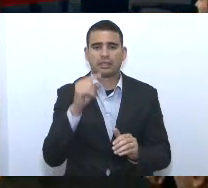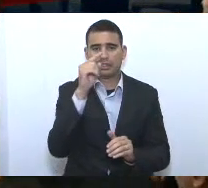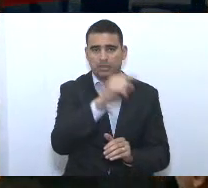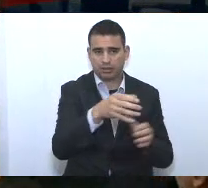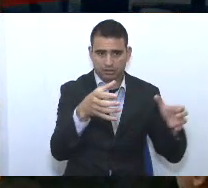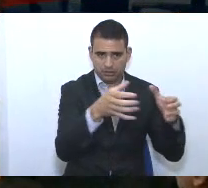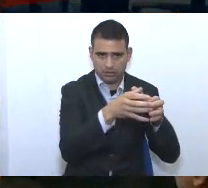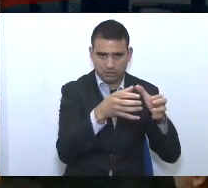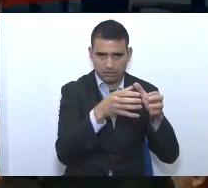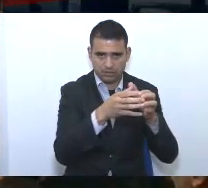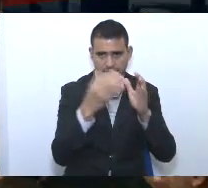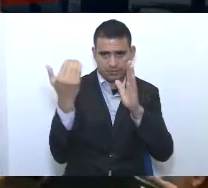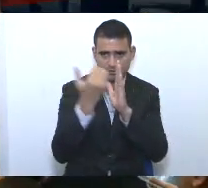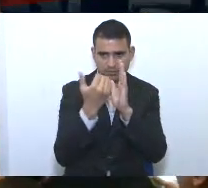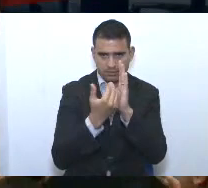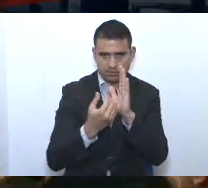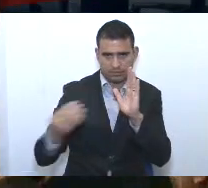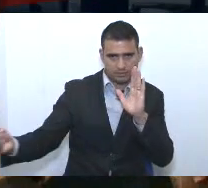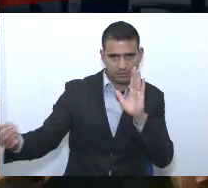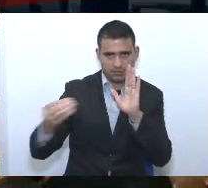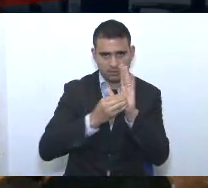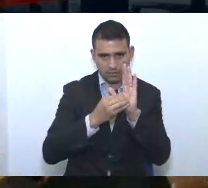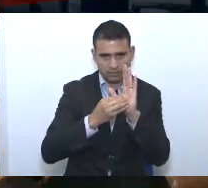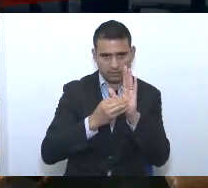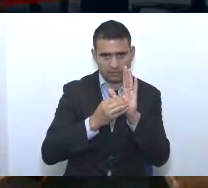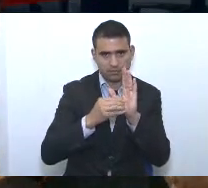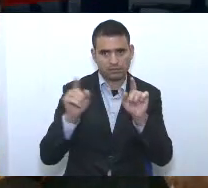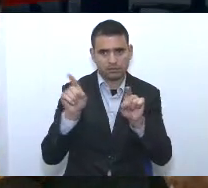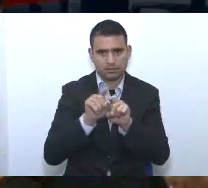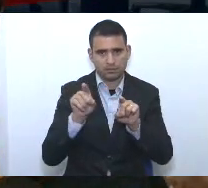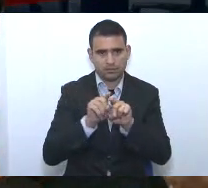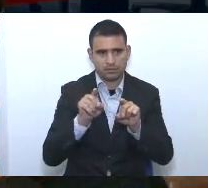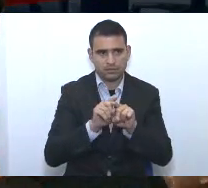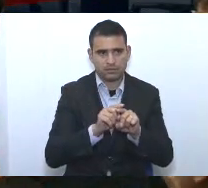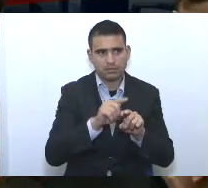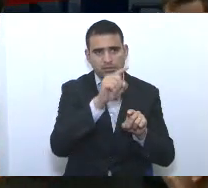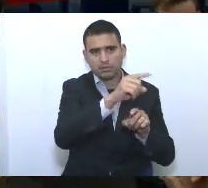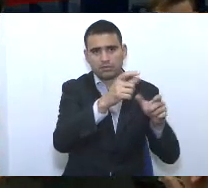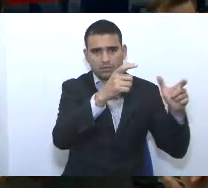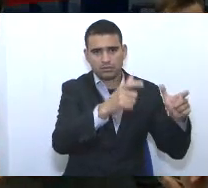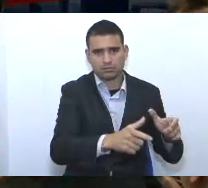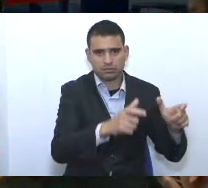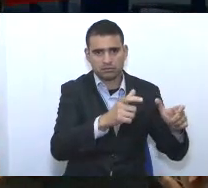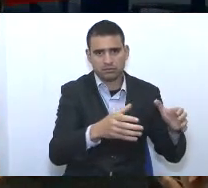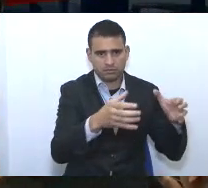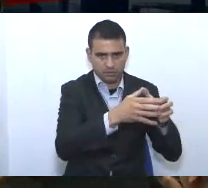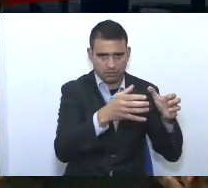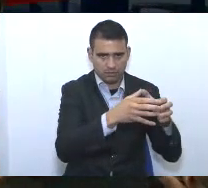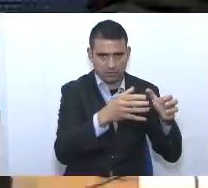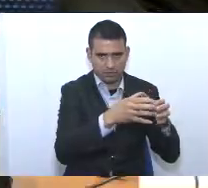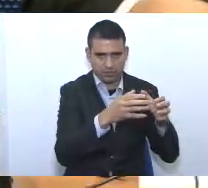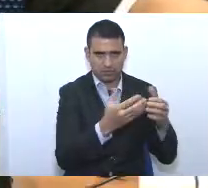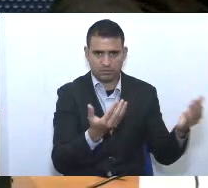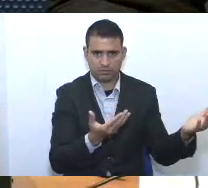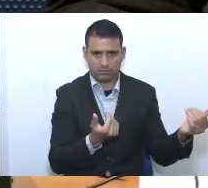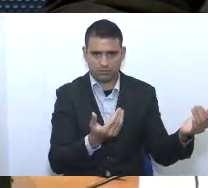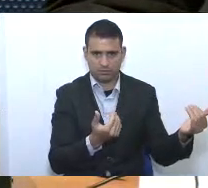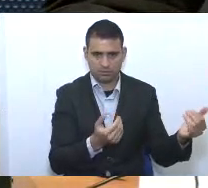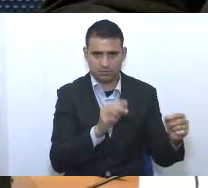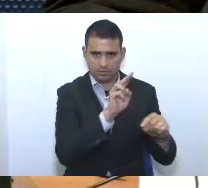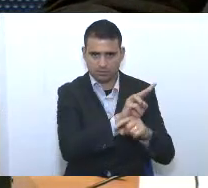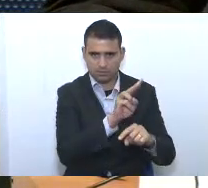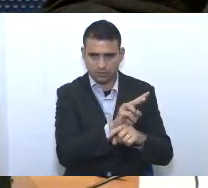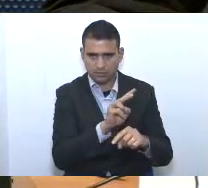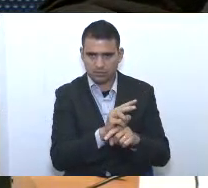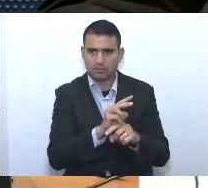do Ministério Público, atende a vara da Infância e Juventude e outros órgãos do Estado, a manter o controle atualizado